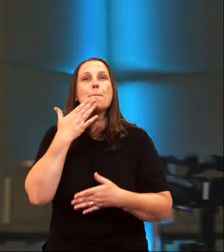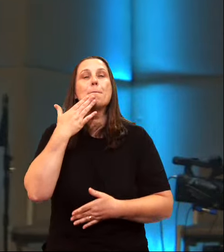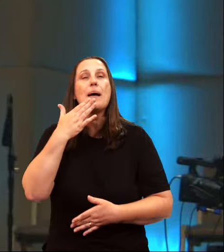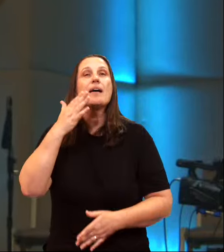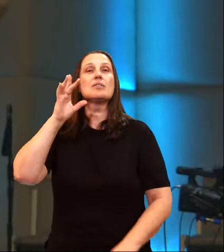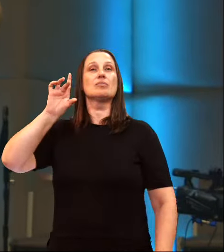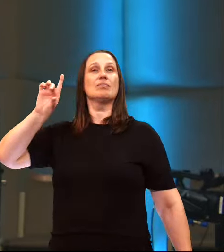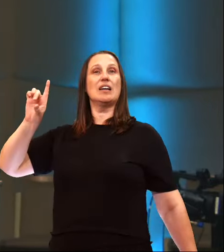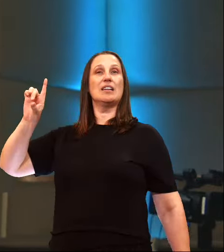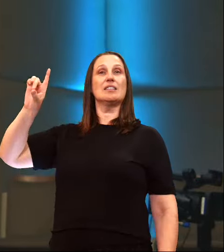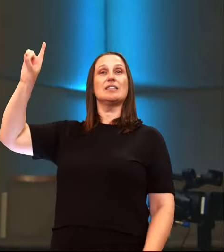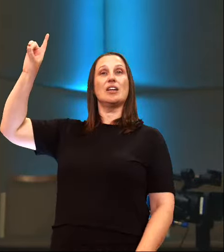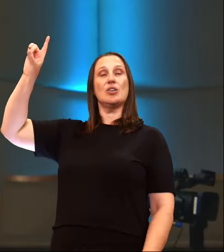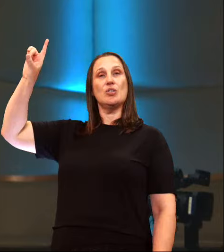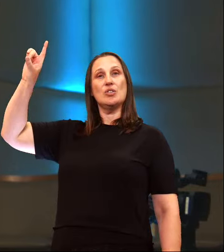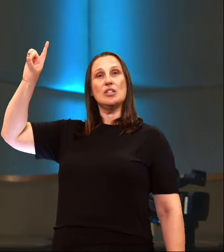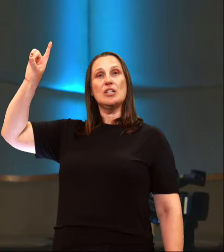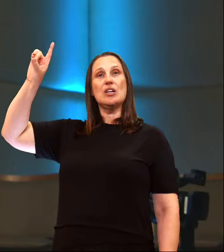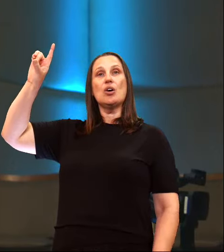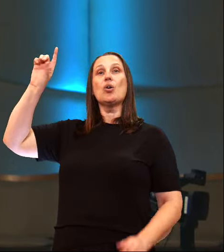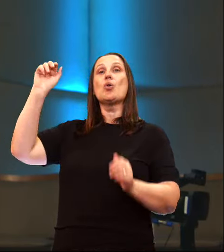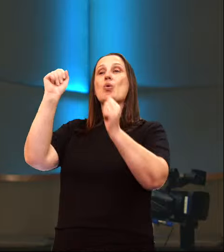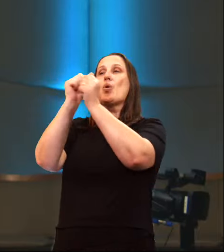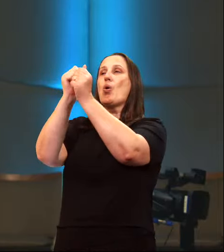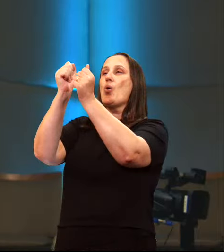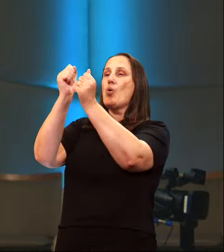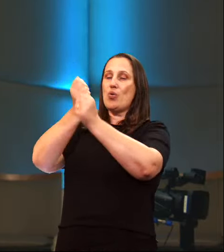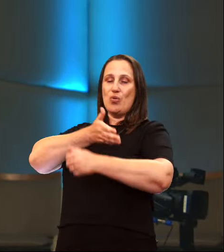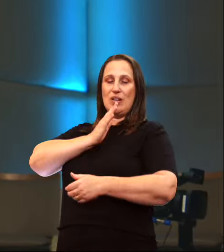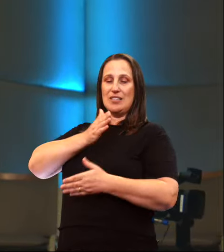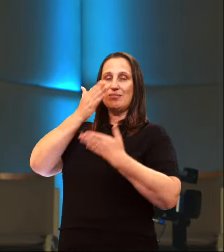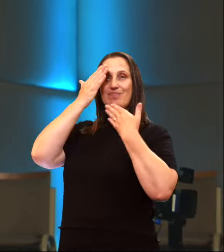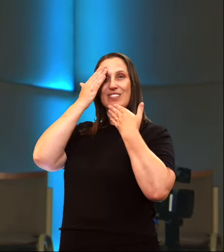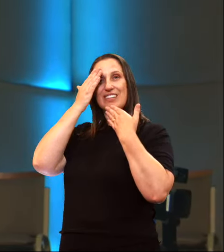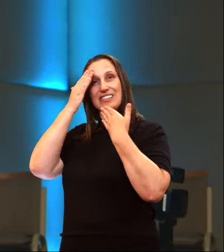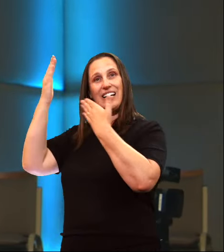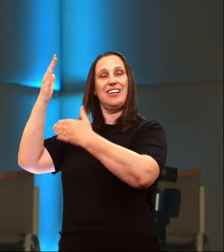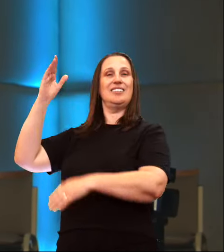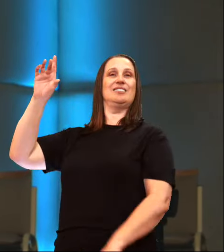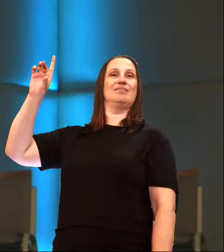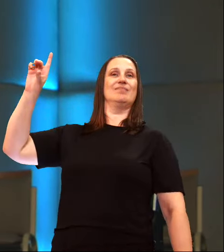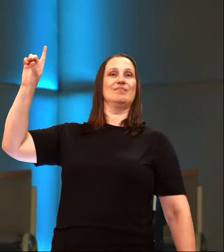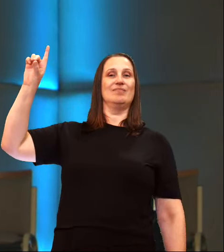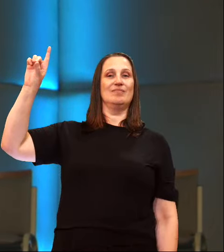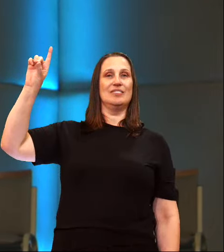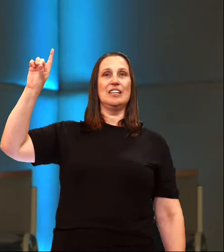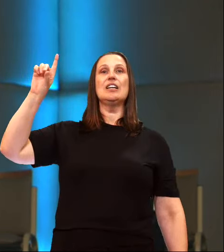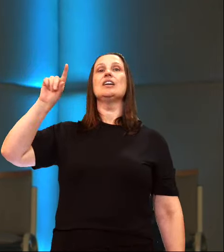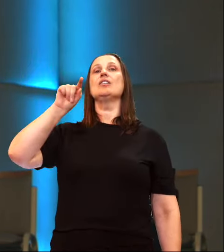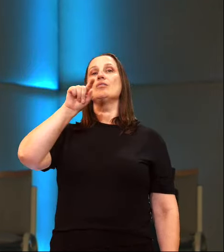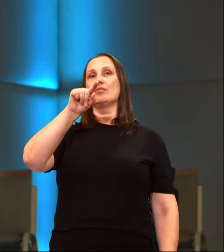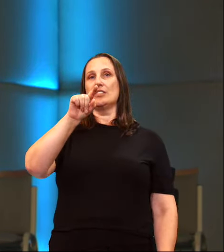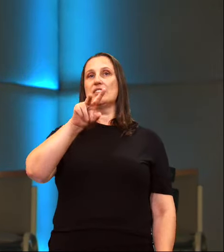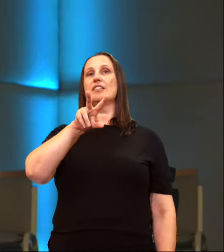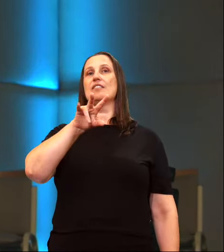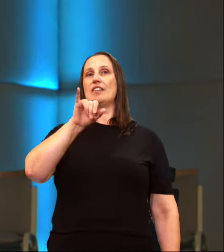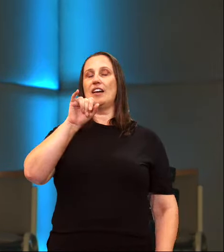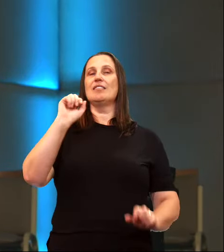peçam a Deus com ações de graças. E aí você vai ser